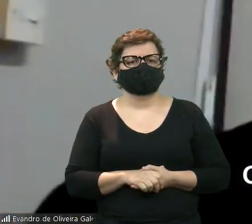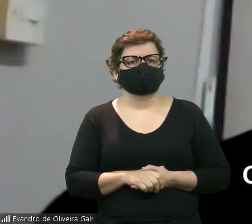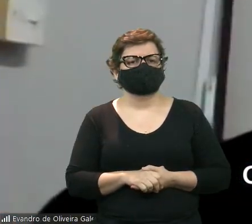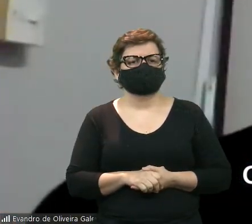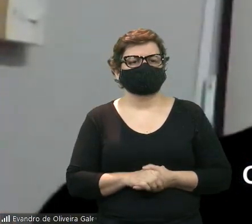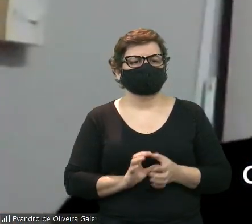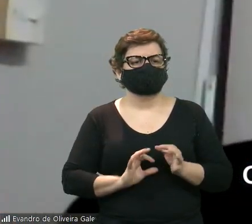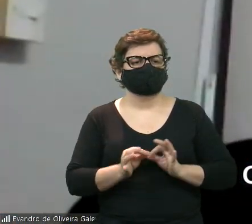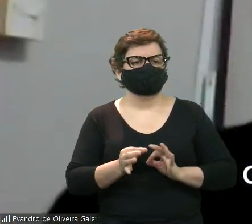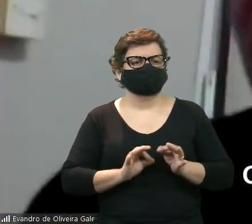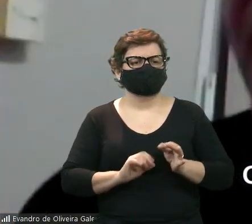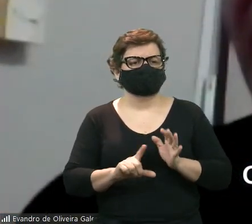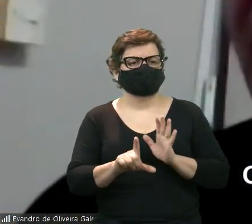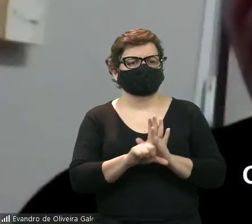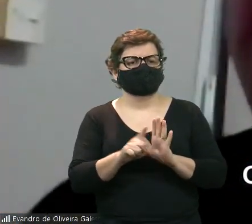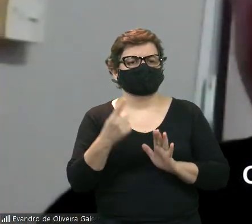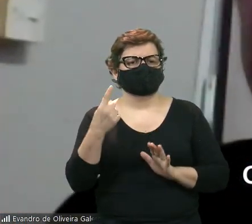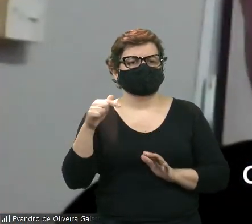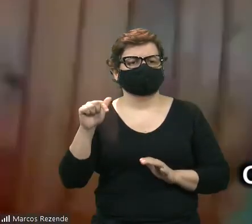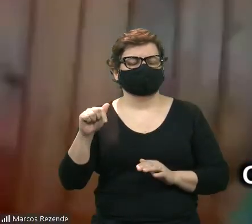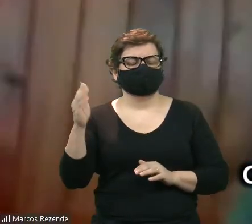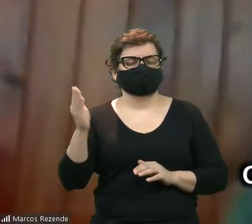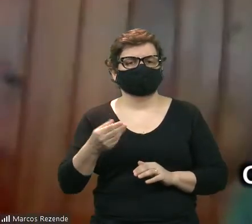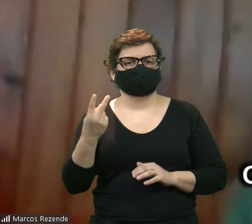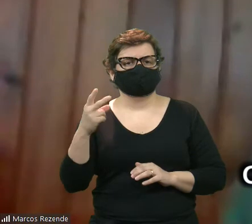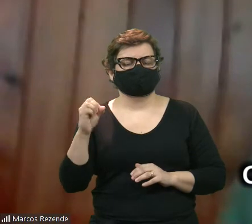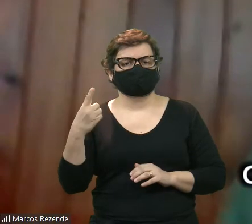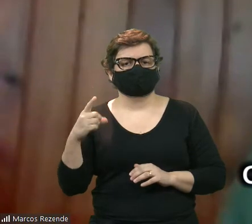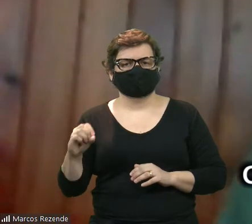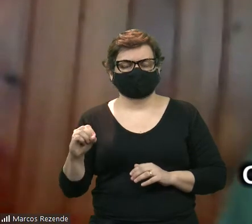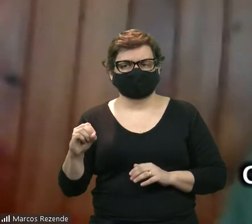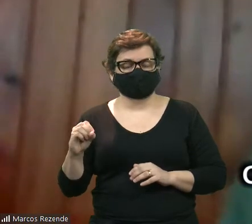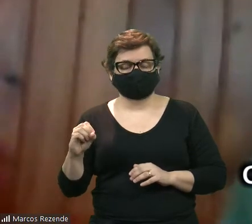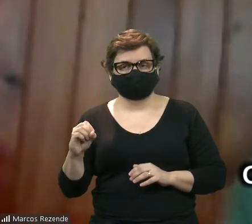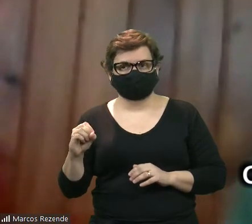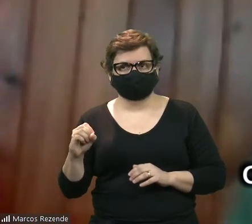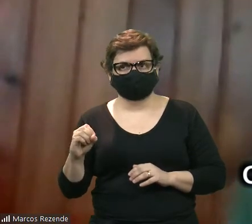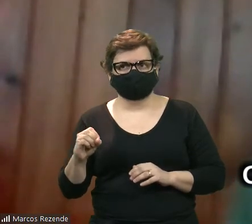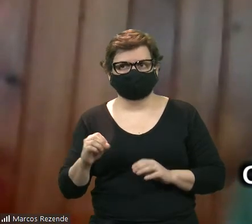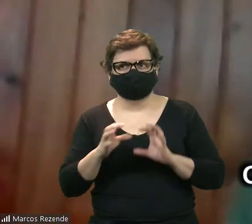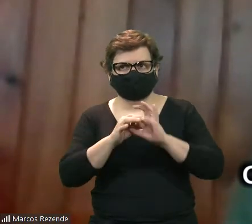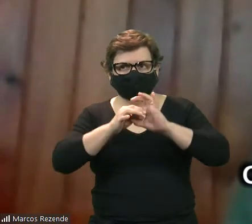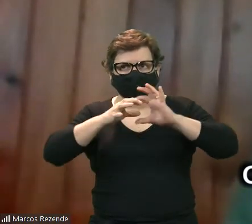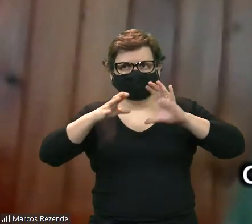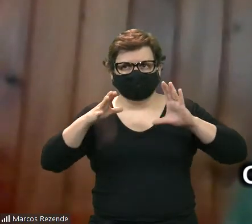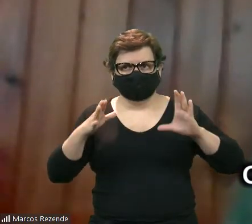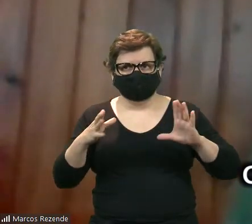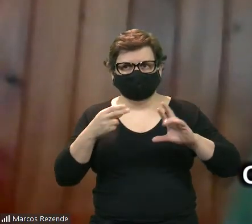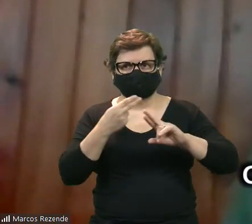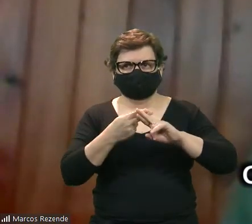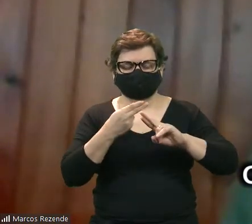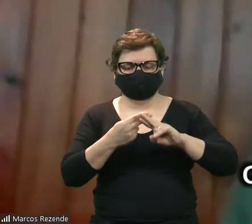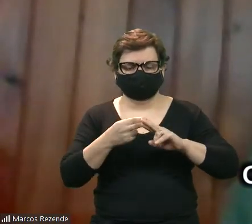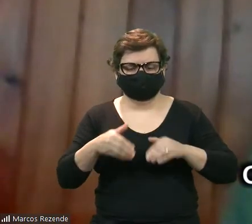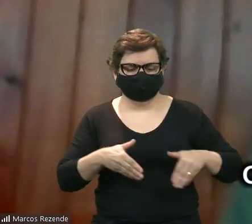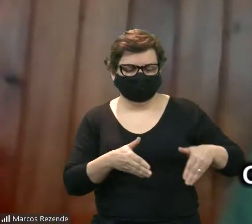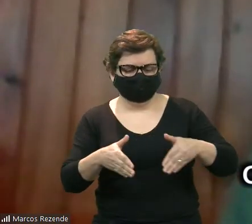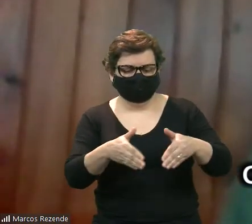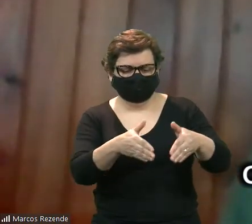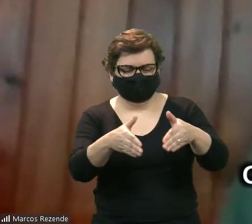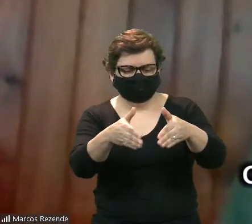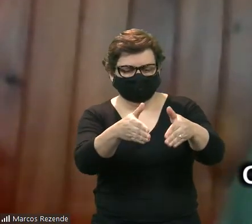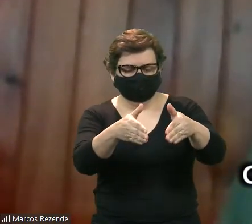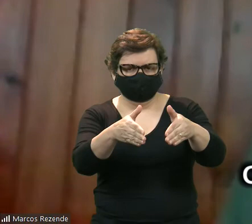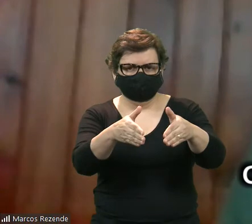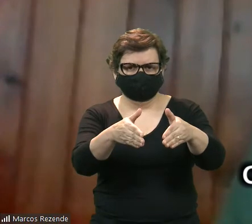Projeto de lei 17 de 2020 autoriza o município a celebrar instrumento de autorização de uso da faixa de domínio